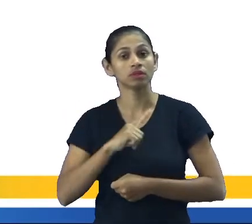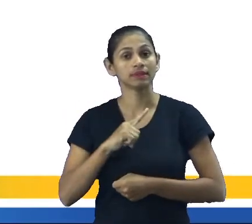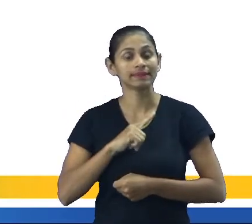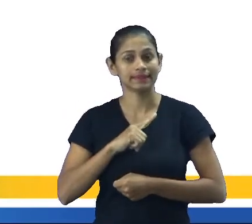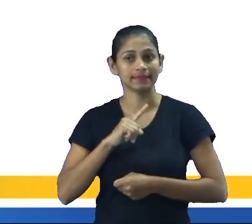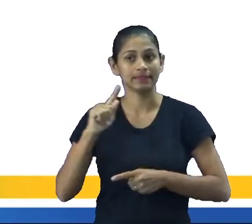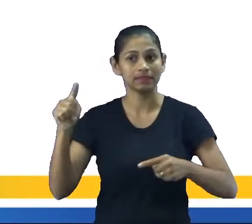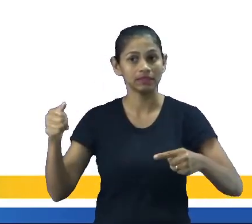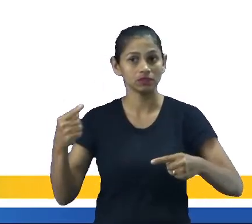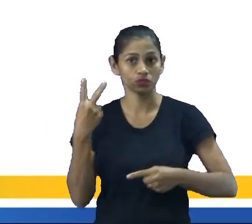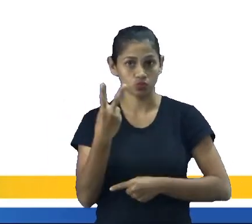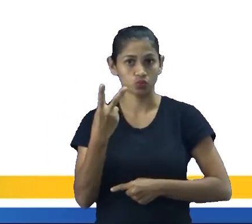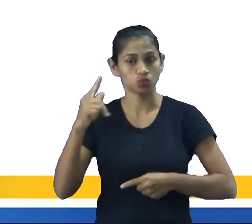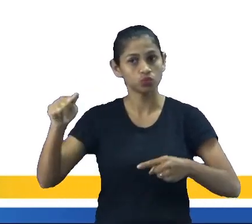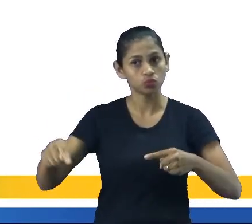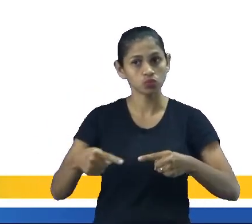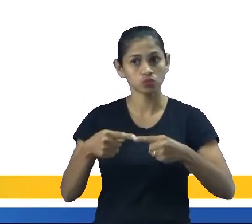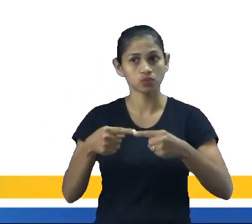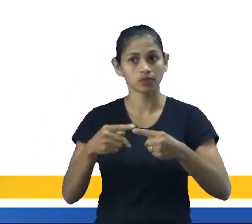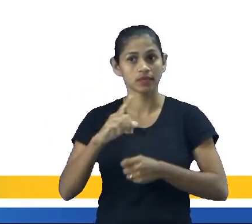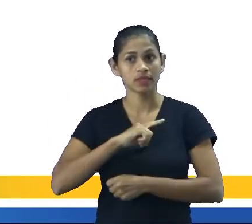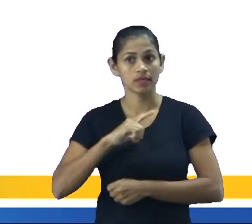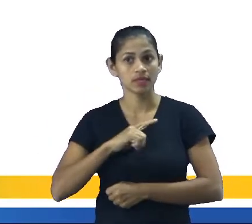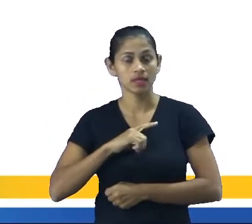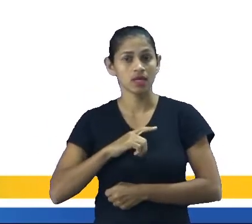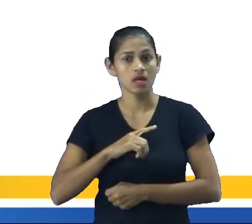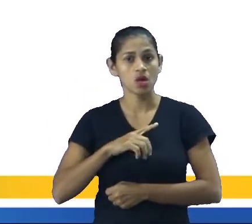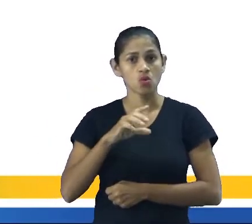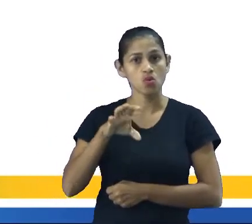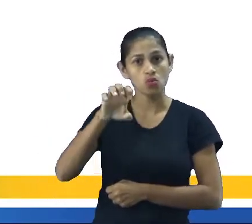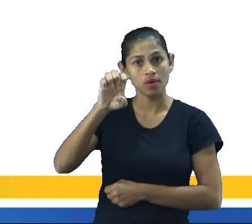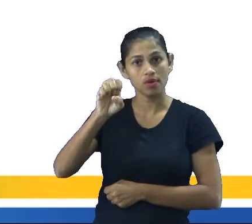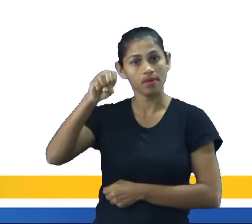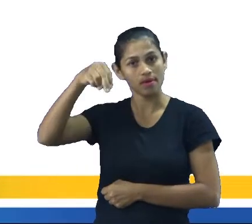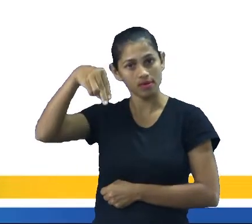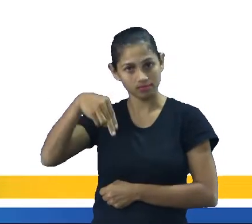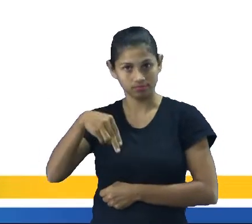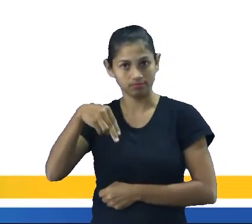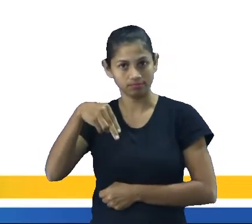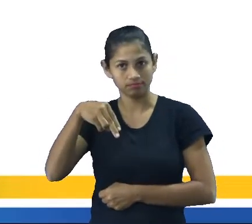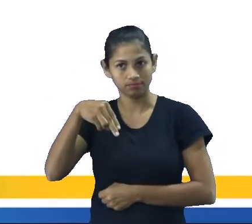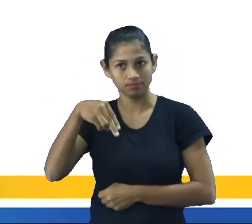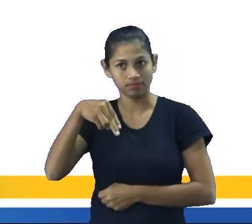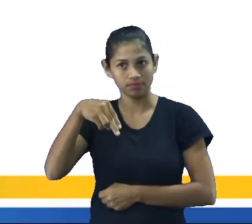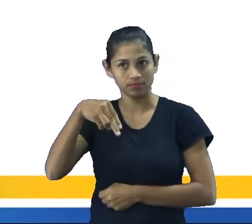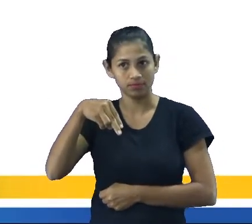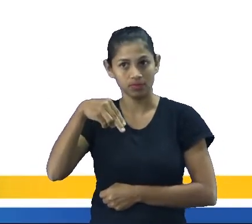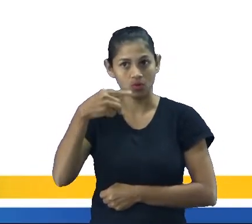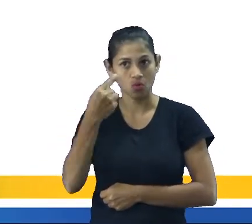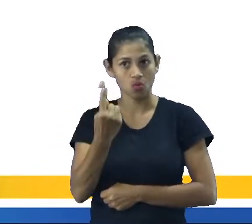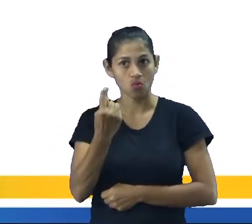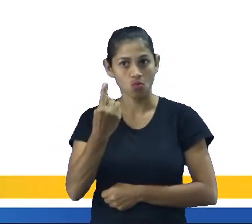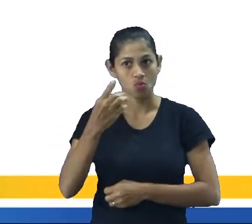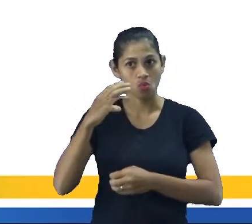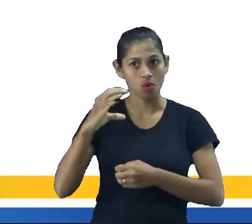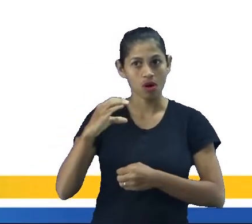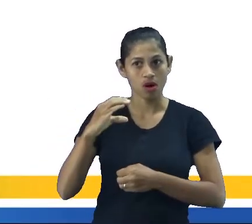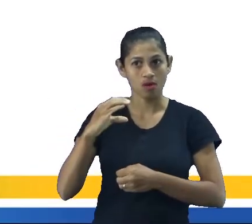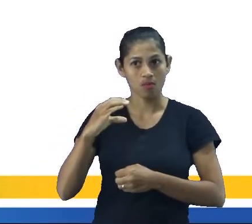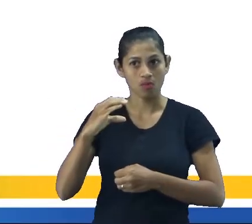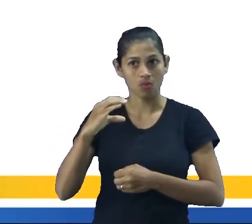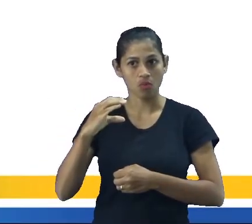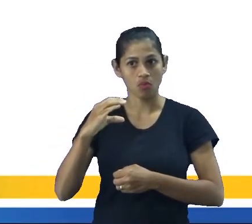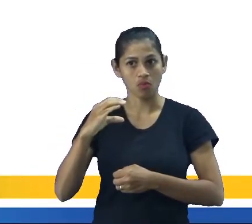como um infixo em, de dupla. Então, fica prop 1, que é o carbono no qual ele está ligado,